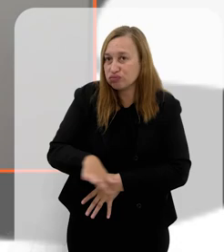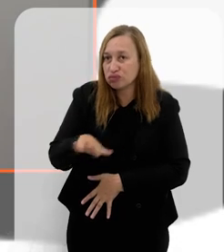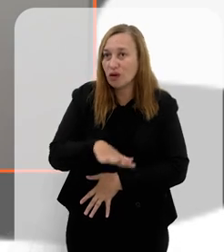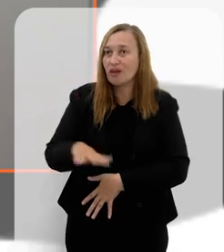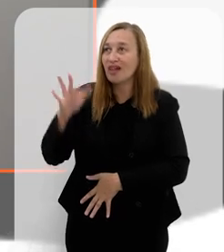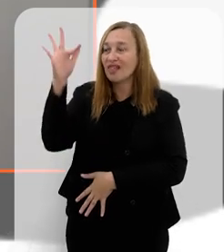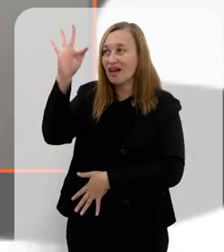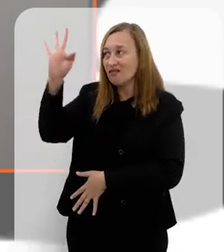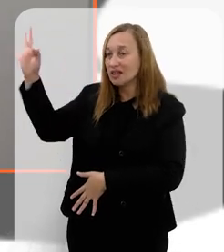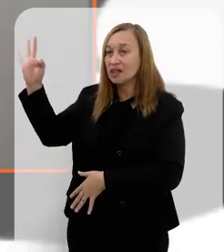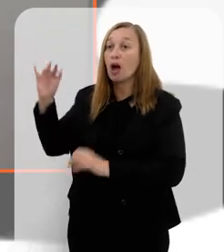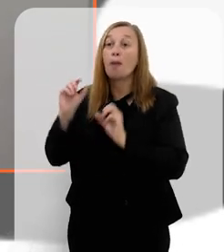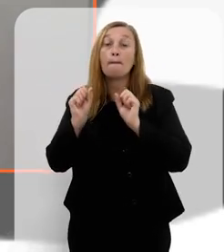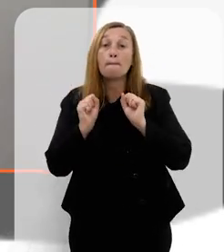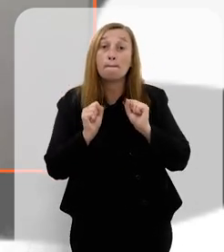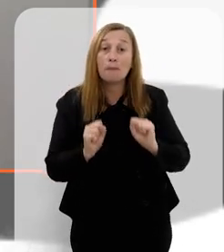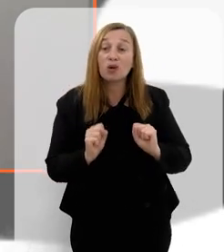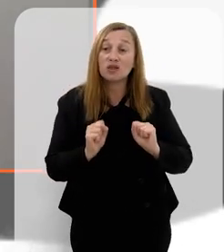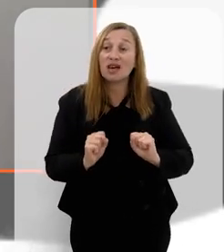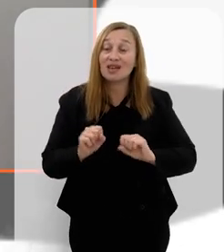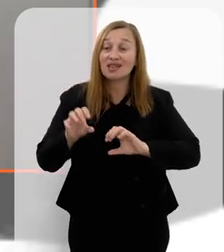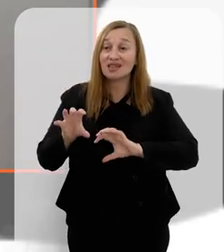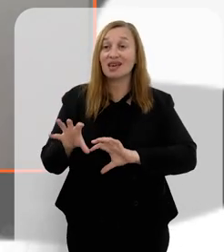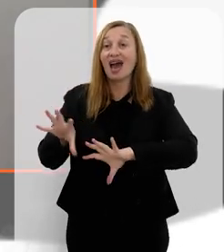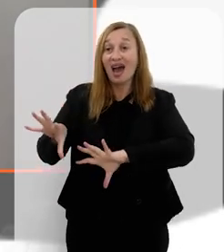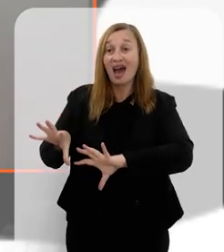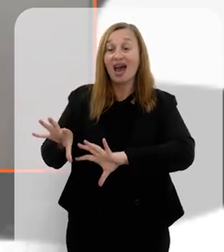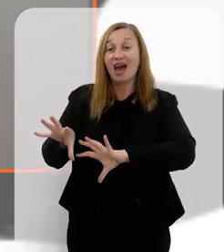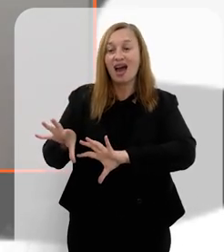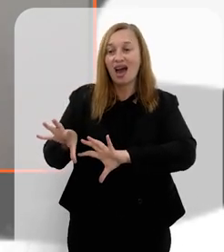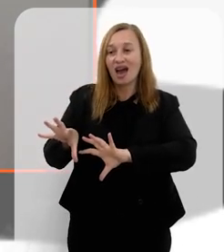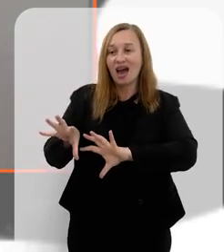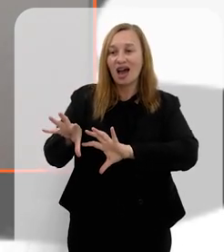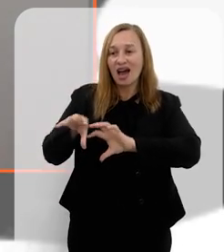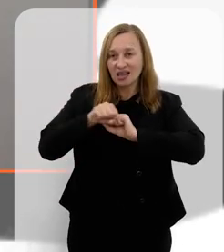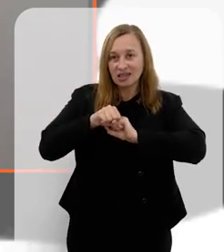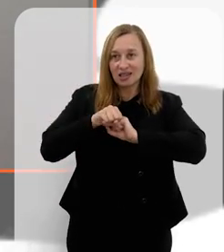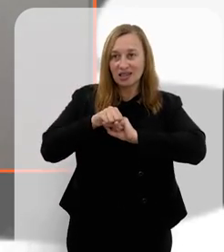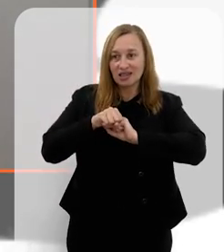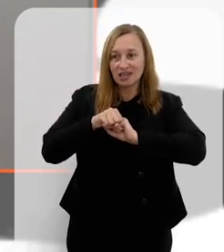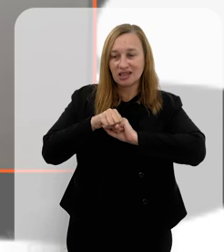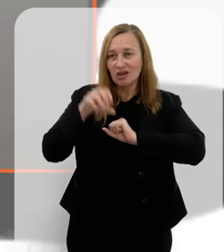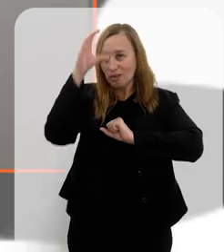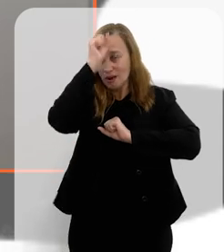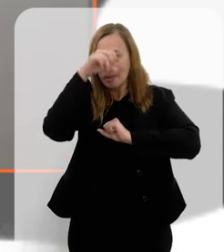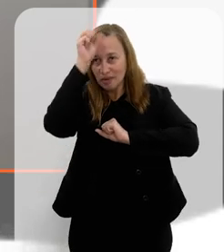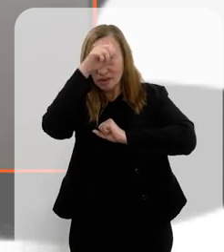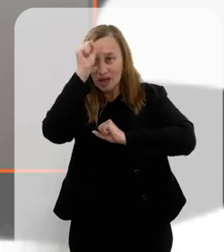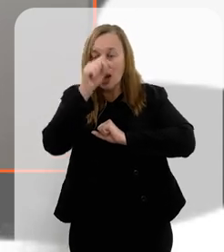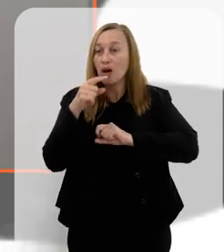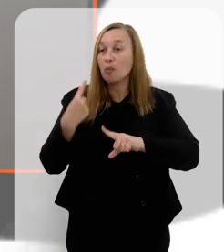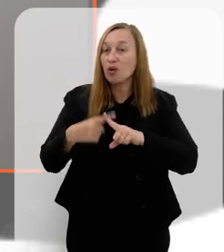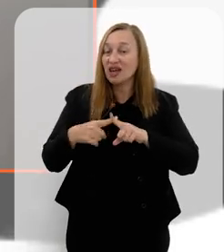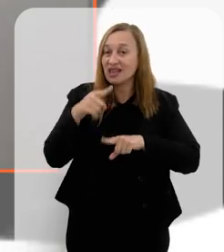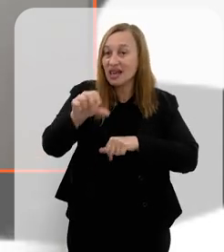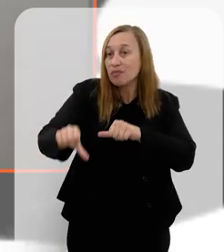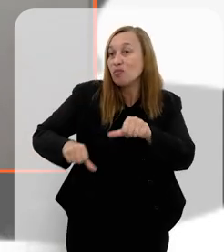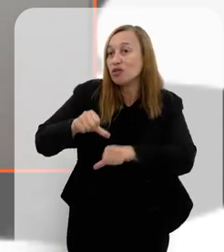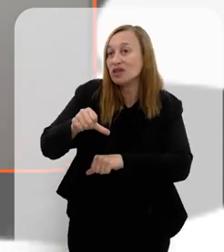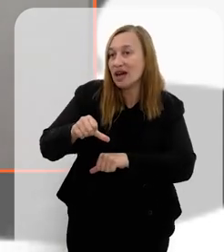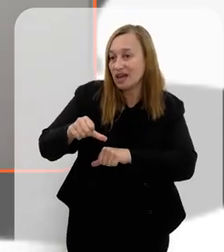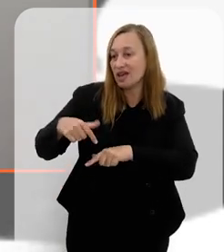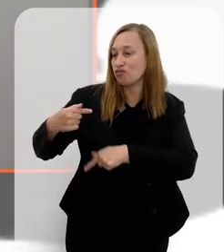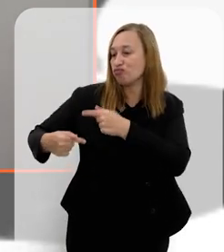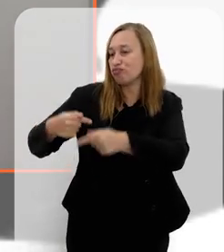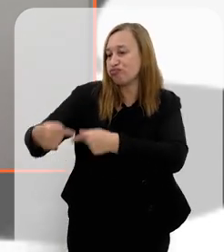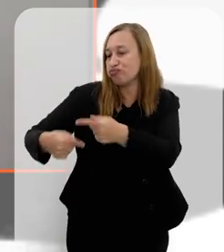as crianças da França pudessem se beneficiar disso, porque isso seria uma ferramenta que mudaria uma